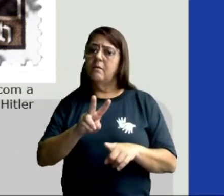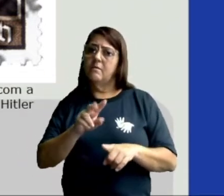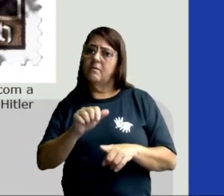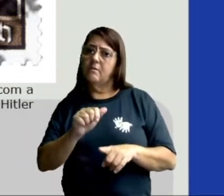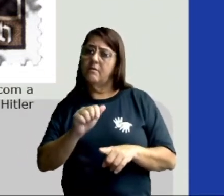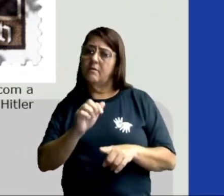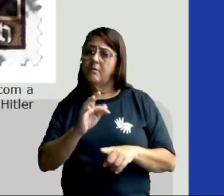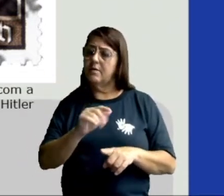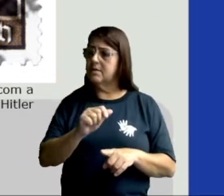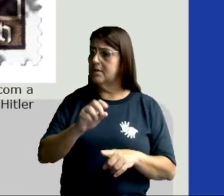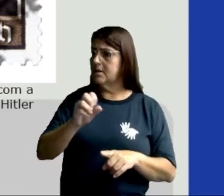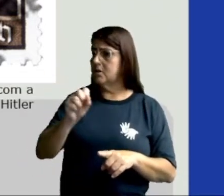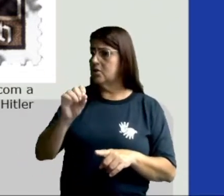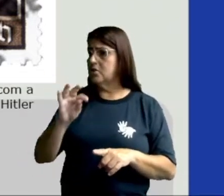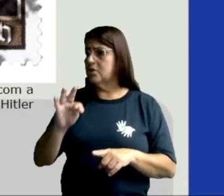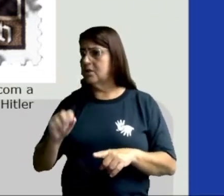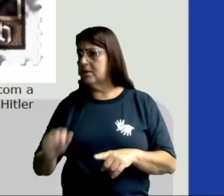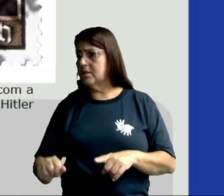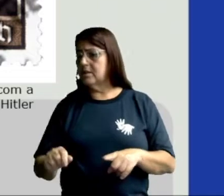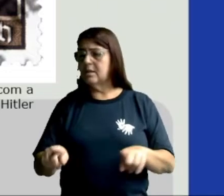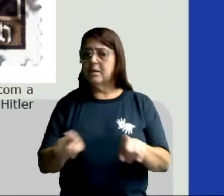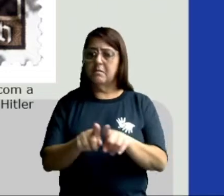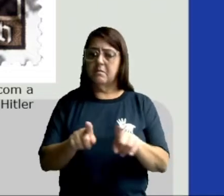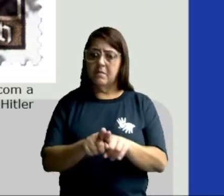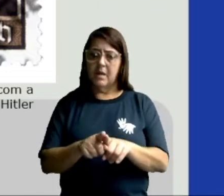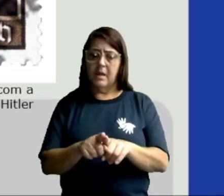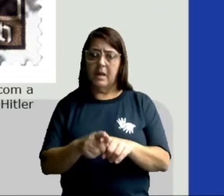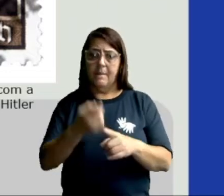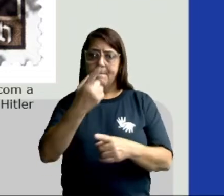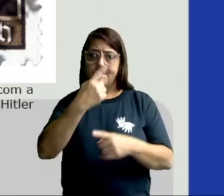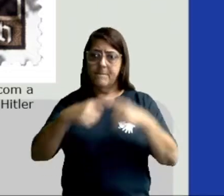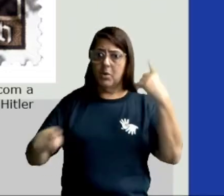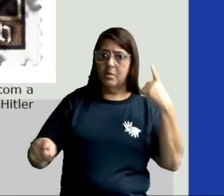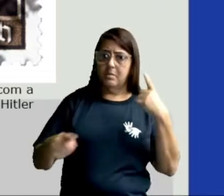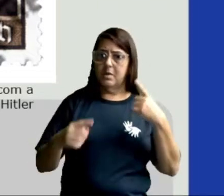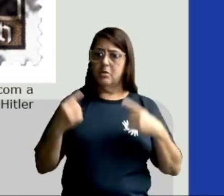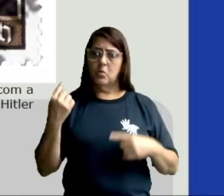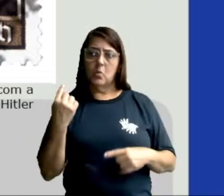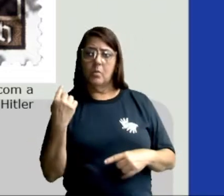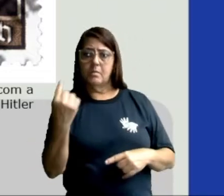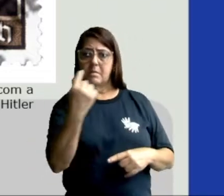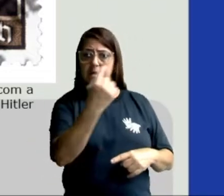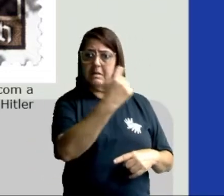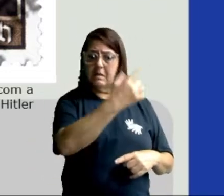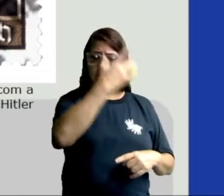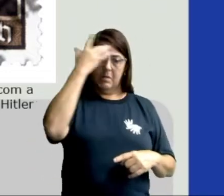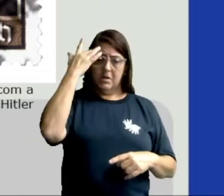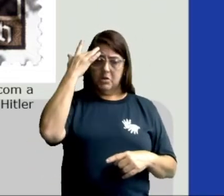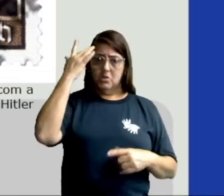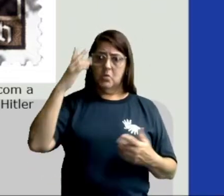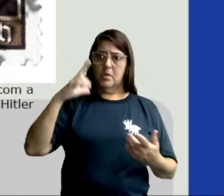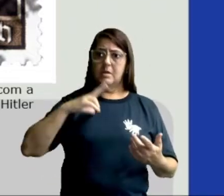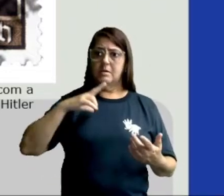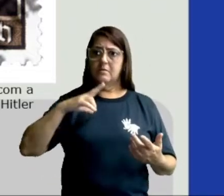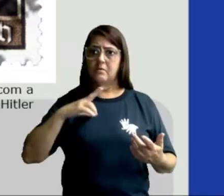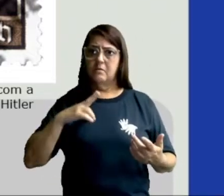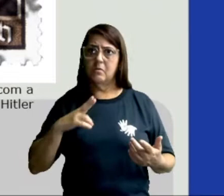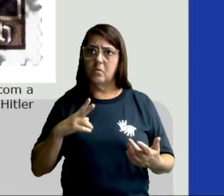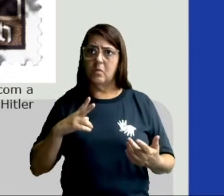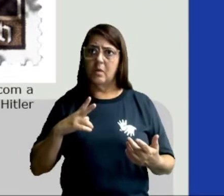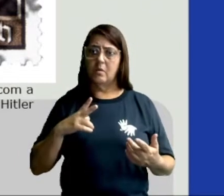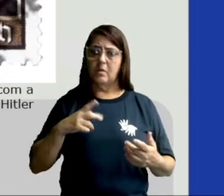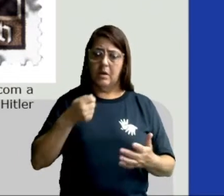Eles acabavam com as liberdades individuais. Não havia liberdades individuais. As minorias étnicas